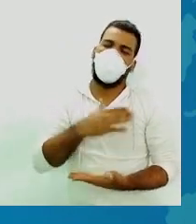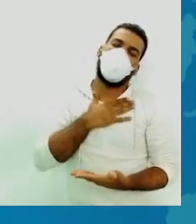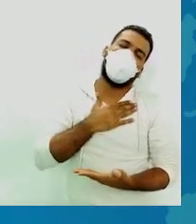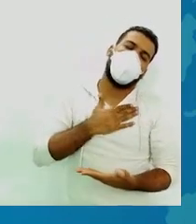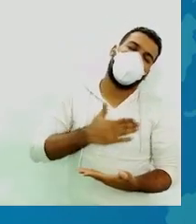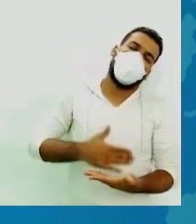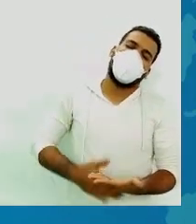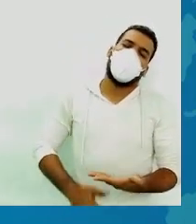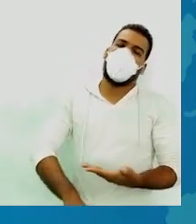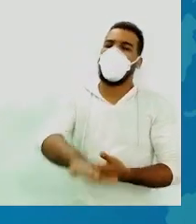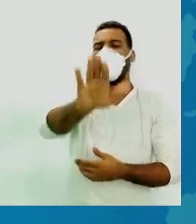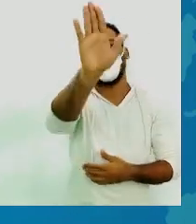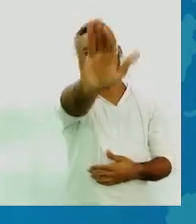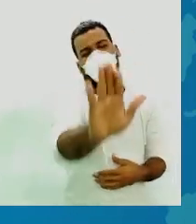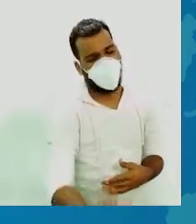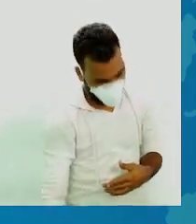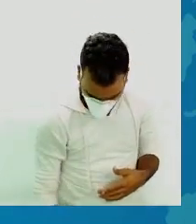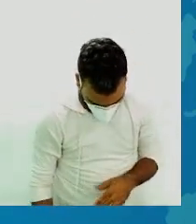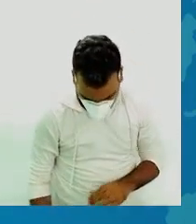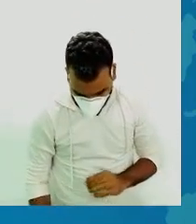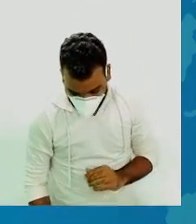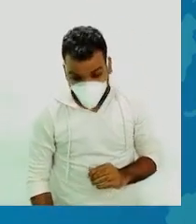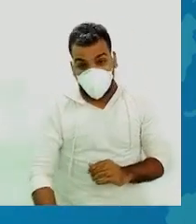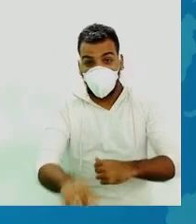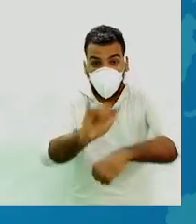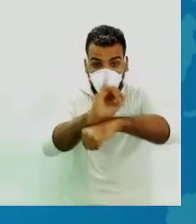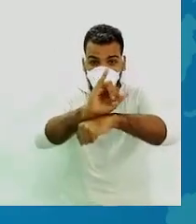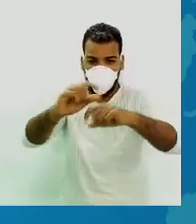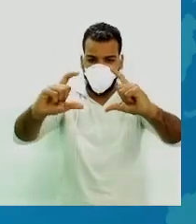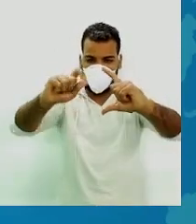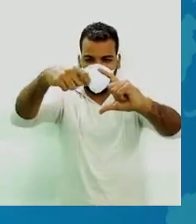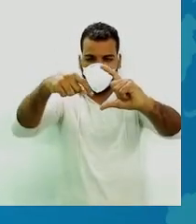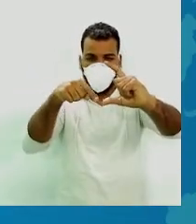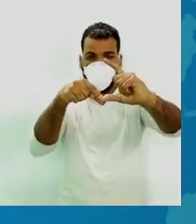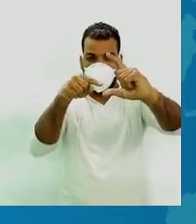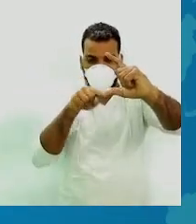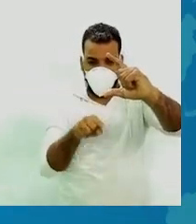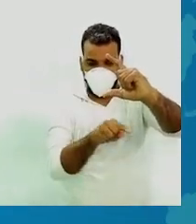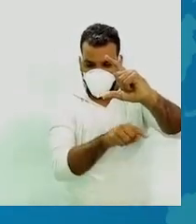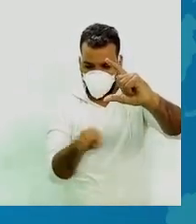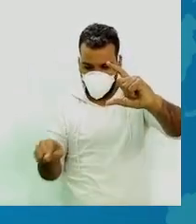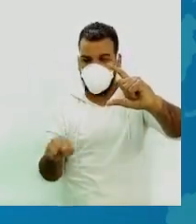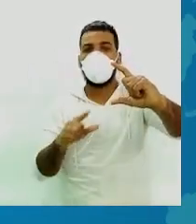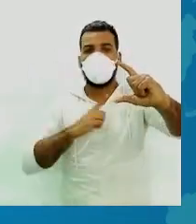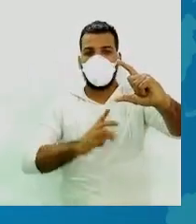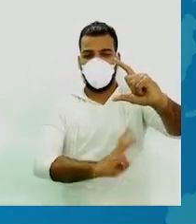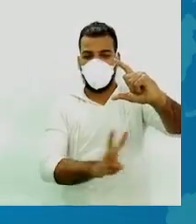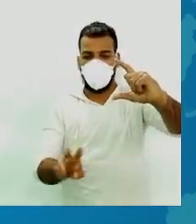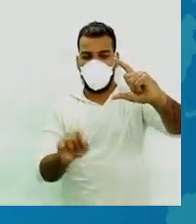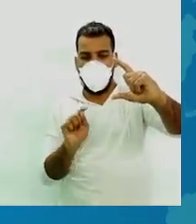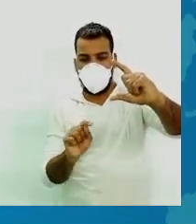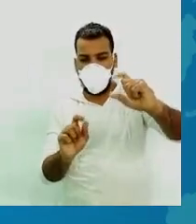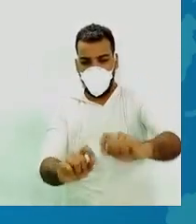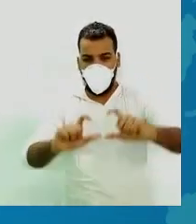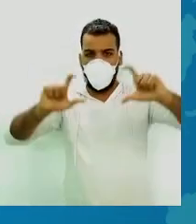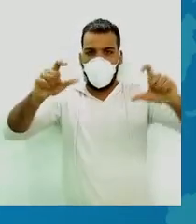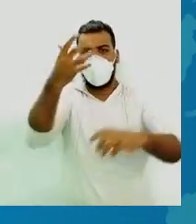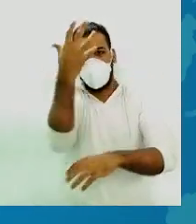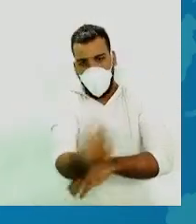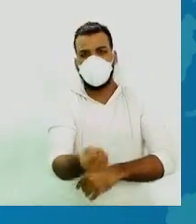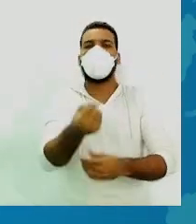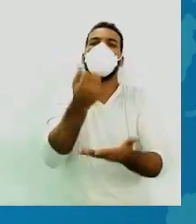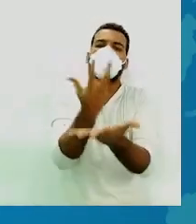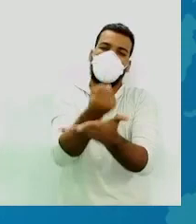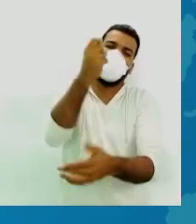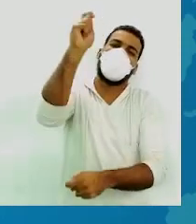ele? Calma, galera. Aí no YouTube tem um link onde você também pode acessar esse link e você